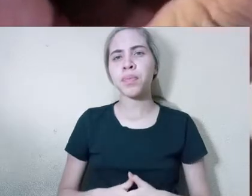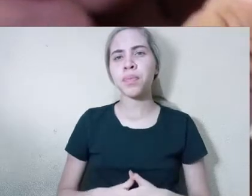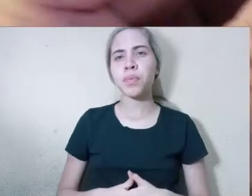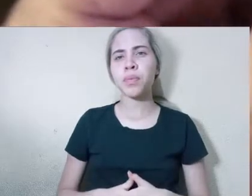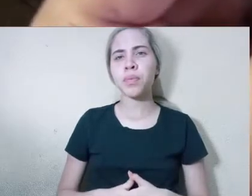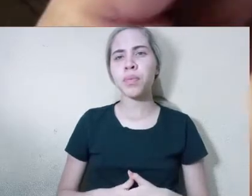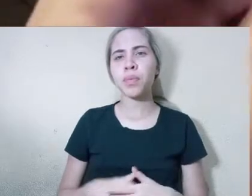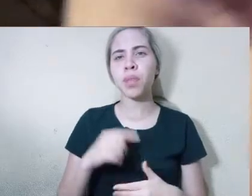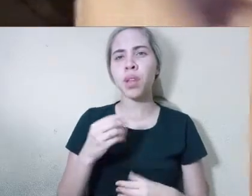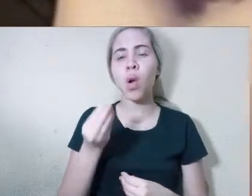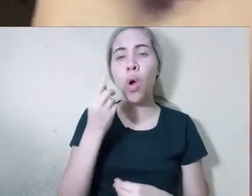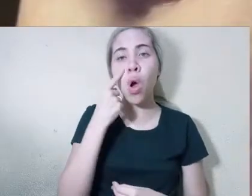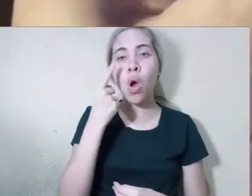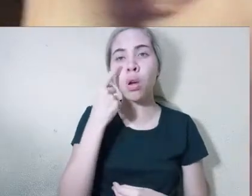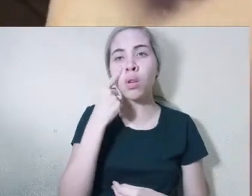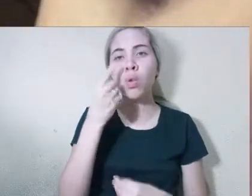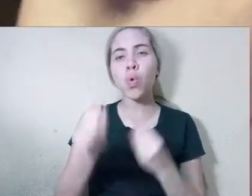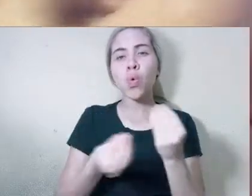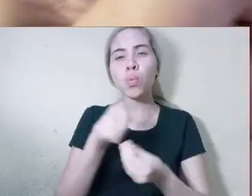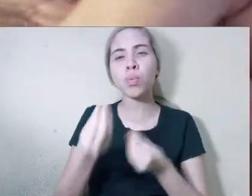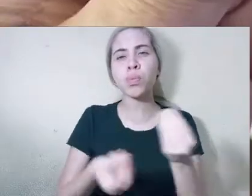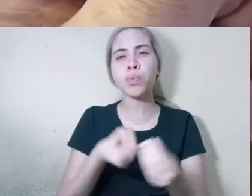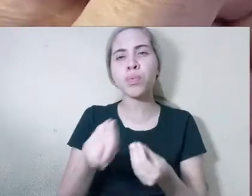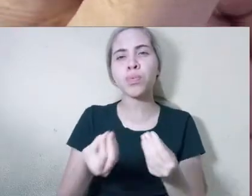Olha assim, gente, esse zigrinado aqui, ó.